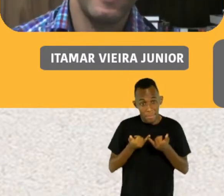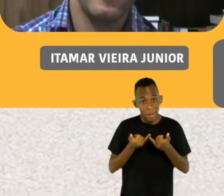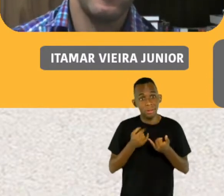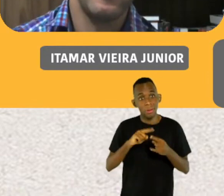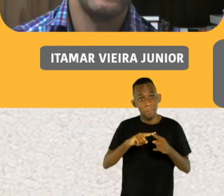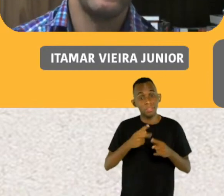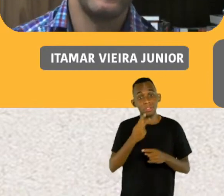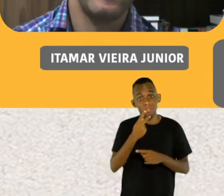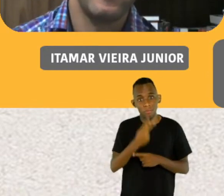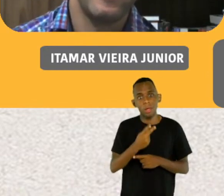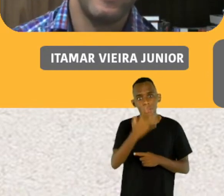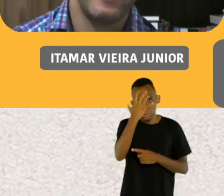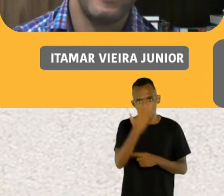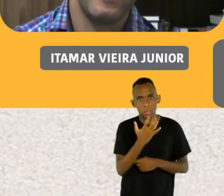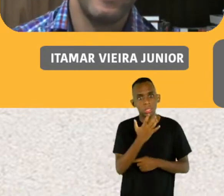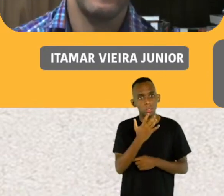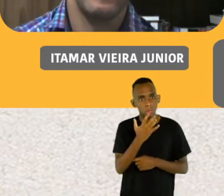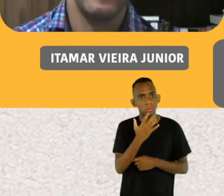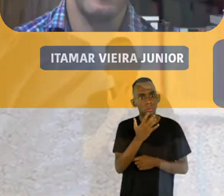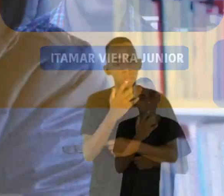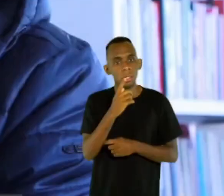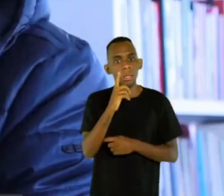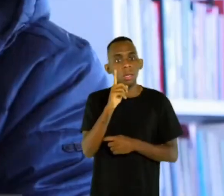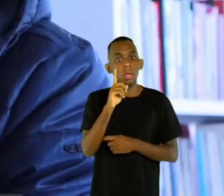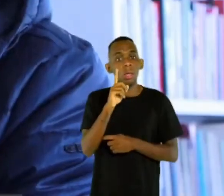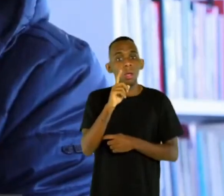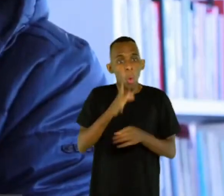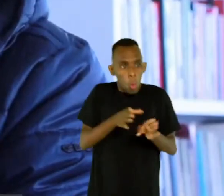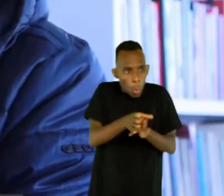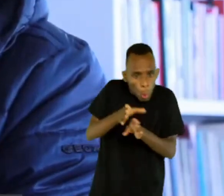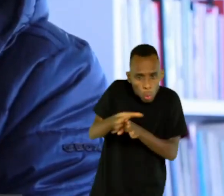que o principal mérito do mediador é saber ficar em silêncio.